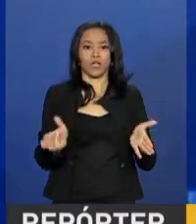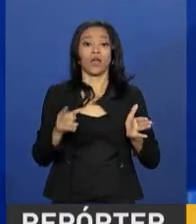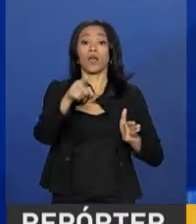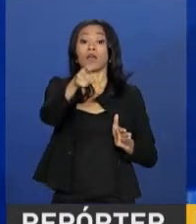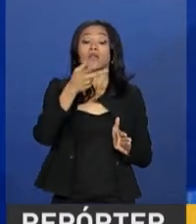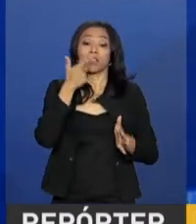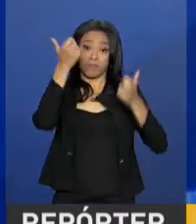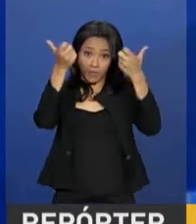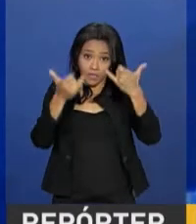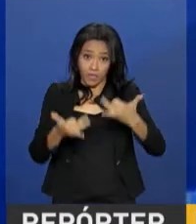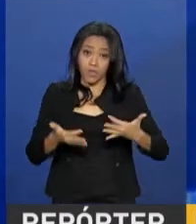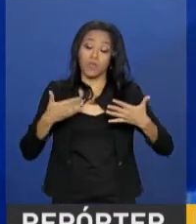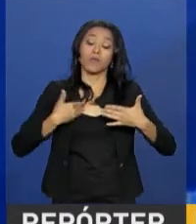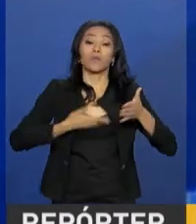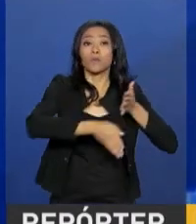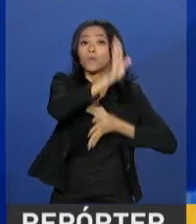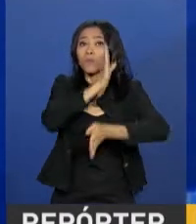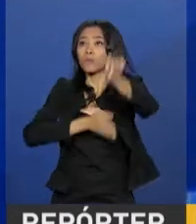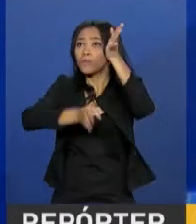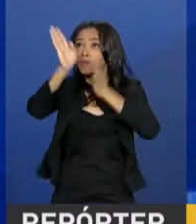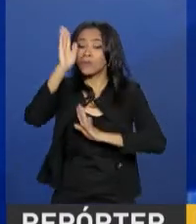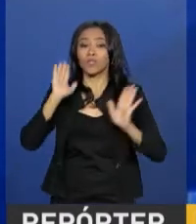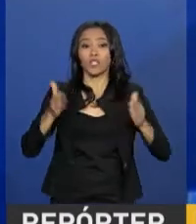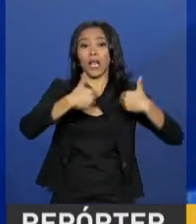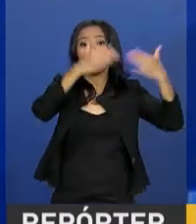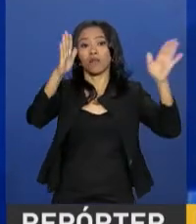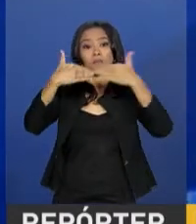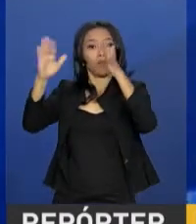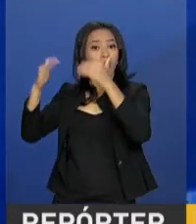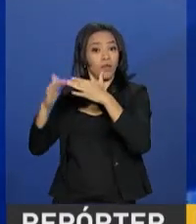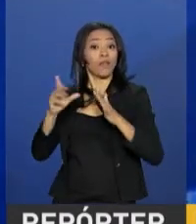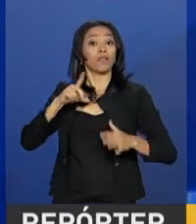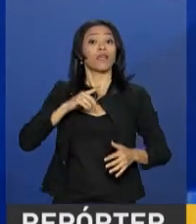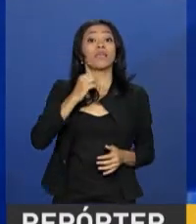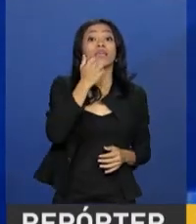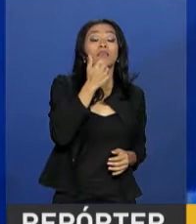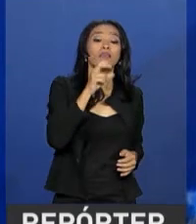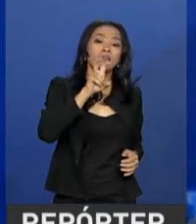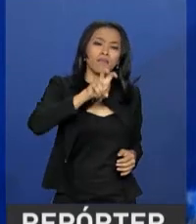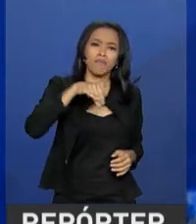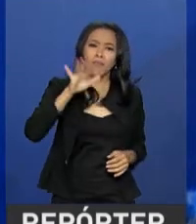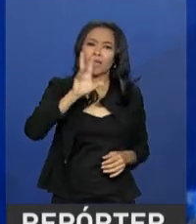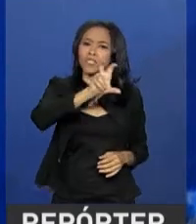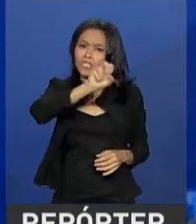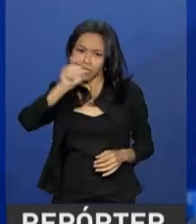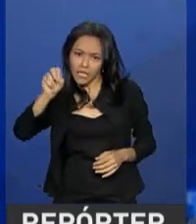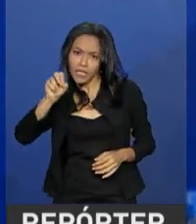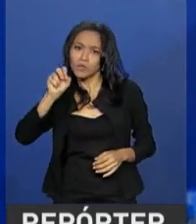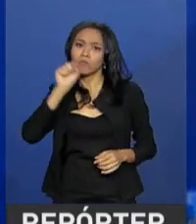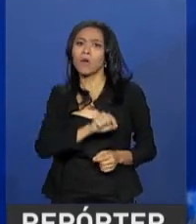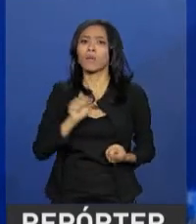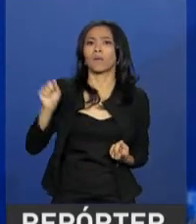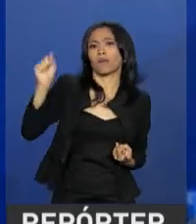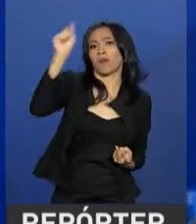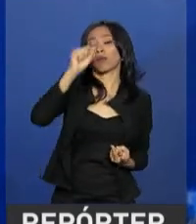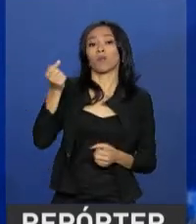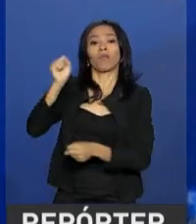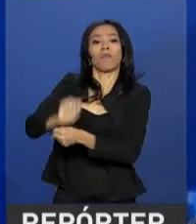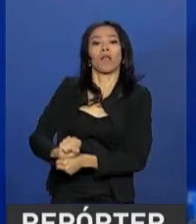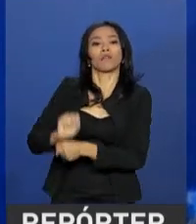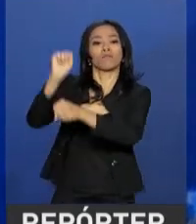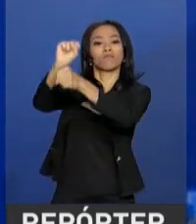liberados porém existe a 594 pontos de aglomeração de caminhoneiros que estão estacionados